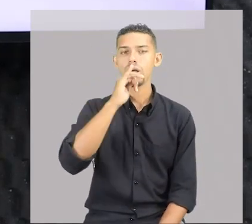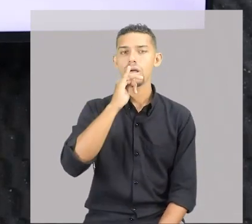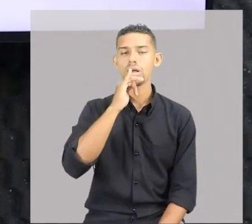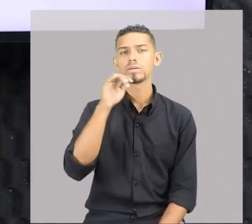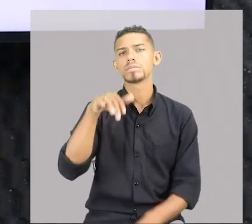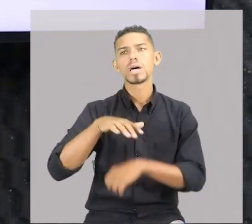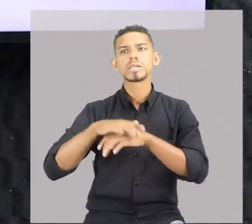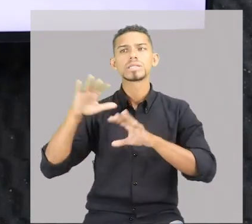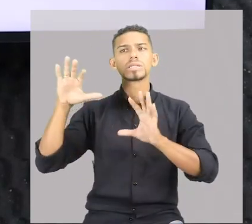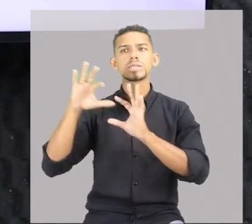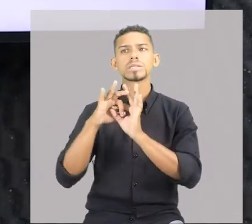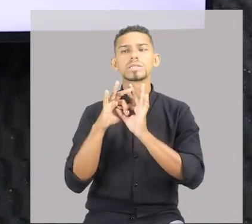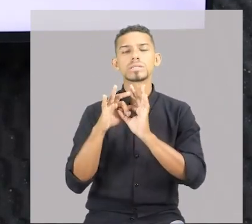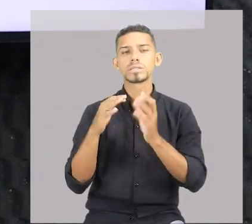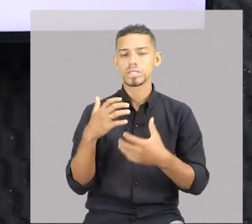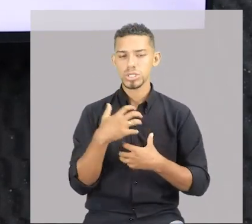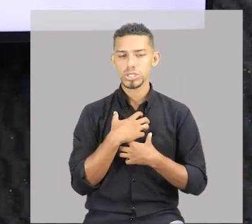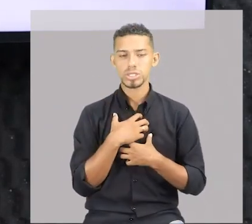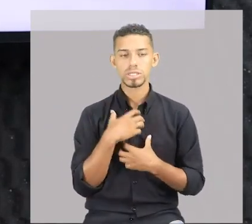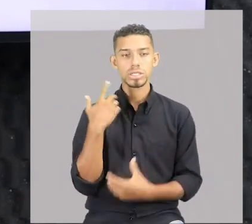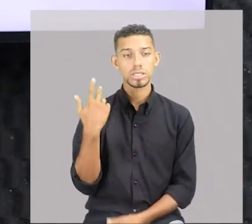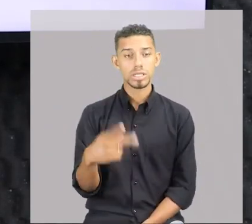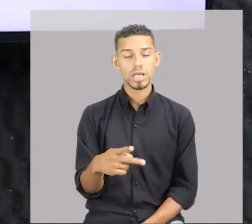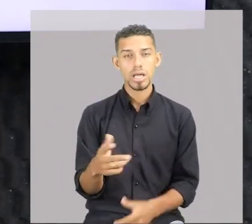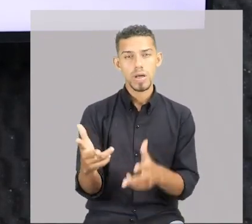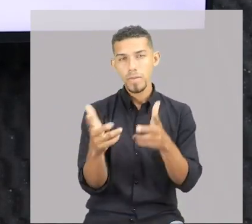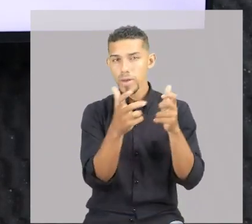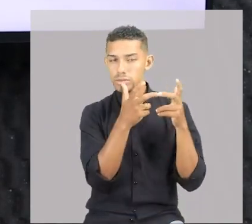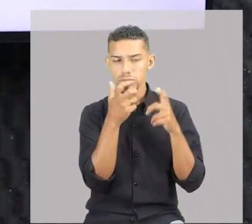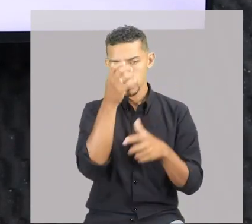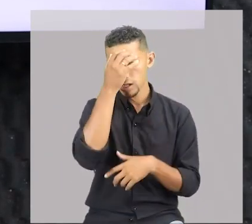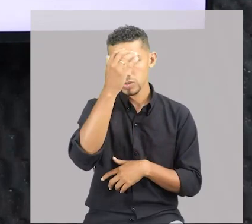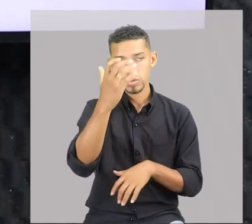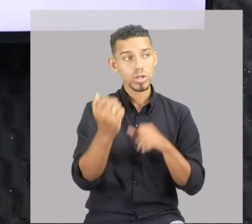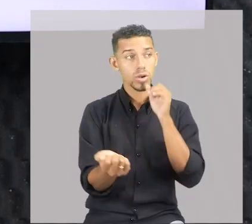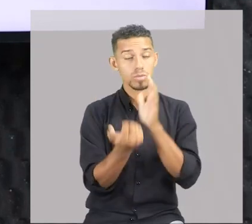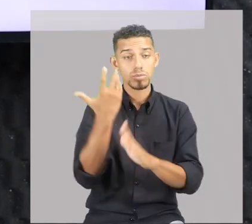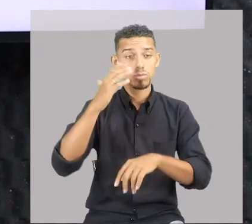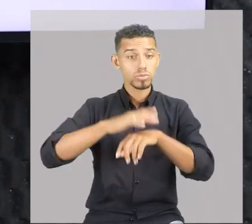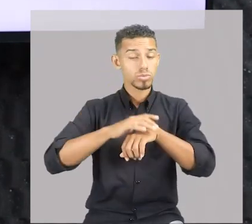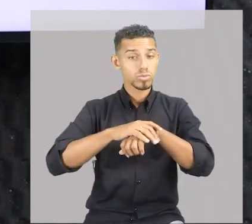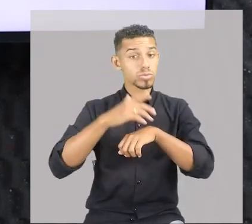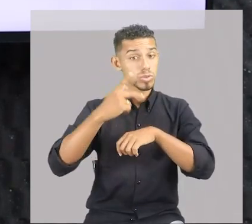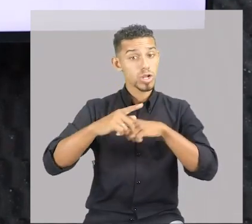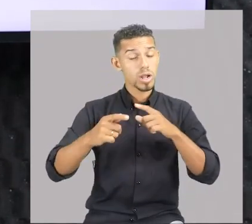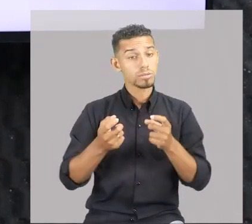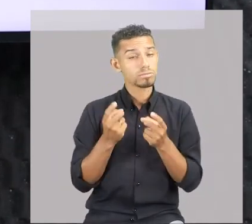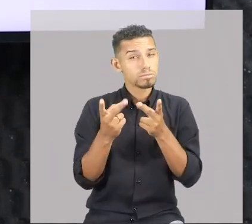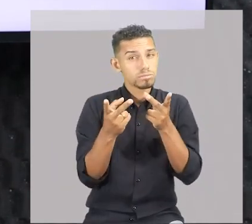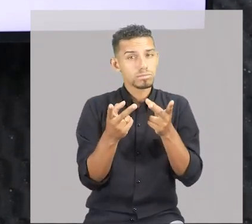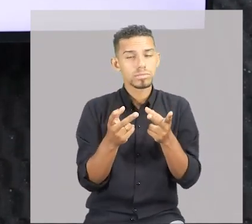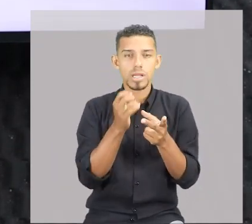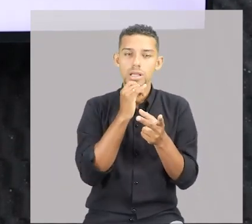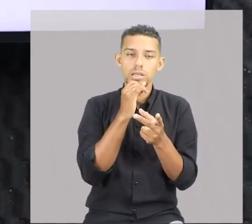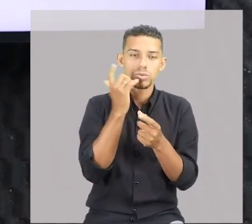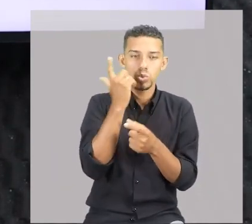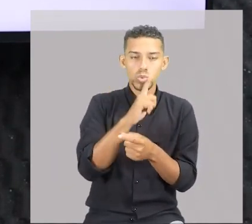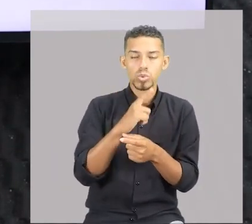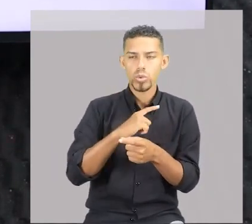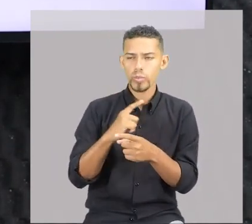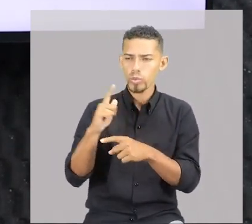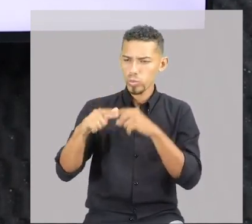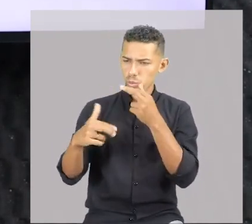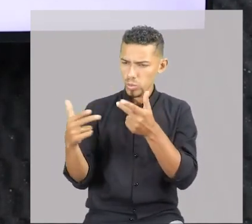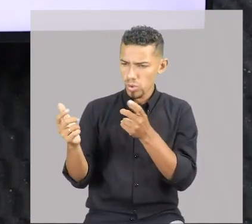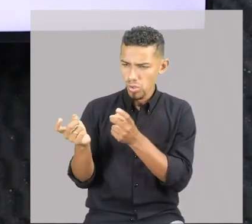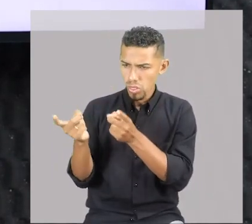massa é mais associada a esse sentido, de perceber a cultura como um produto, uma mercadoria. E quando você tem um produto,